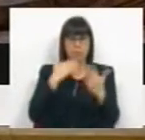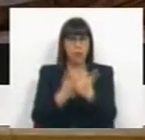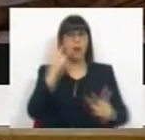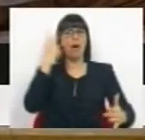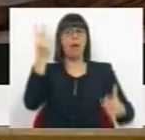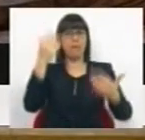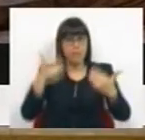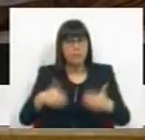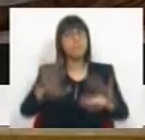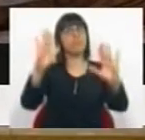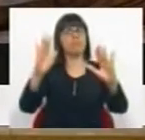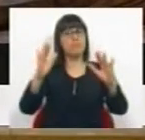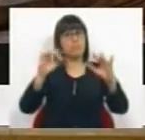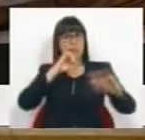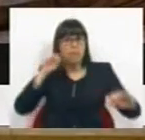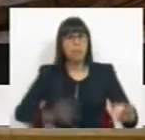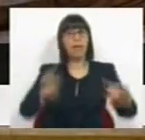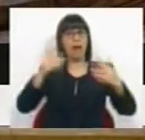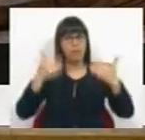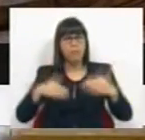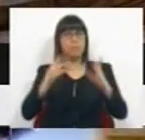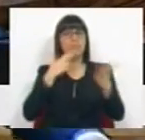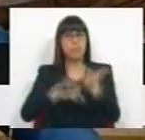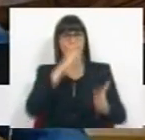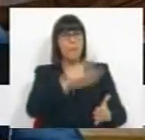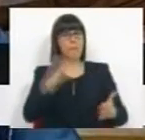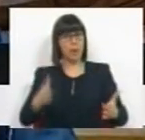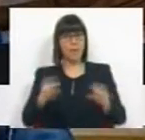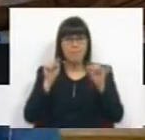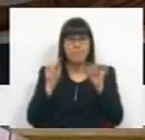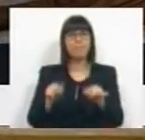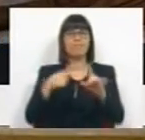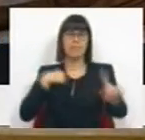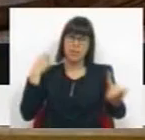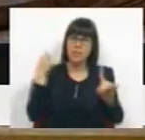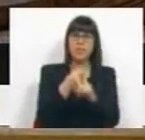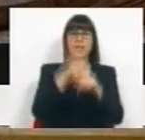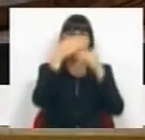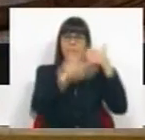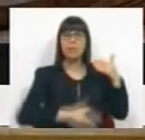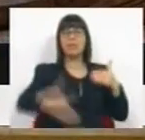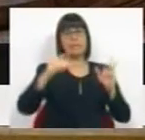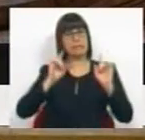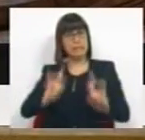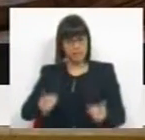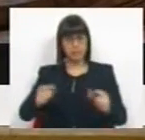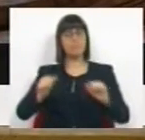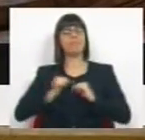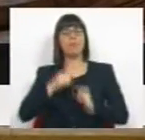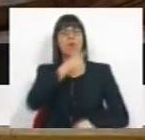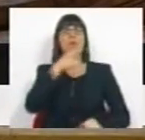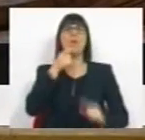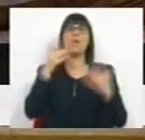vida, que os ponha a andar, que seja capaz de os materializar. É esse o desafio que temos pela frente e é esse o